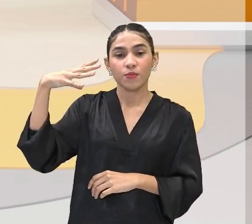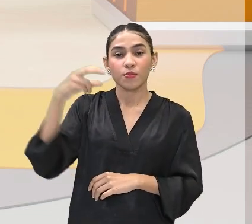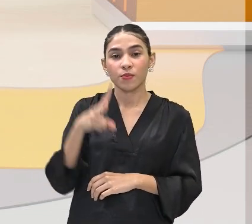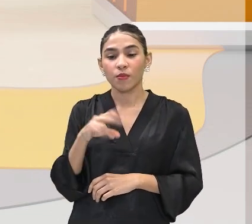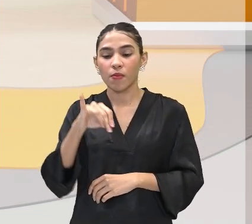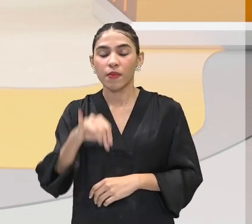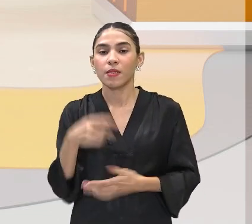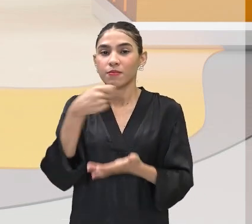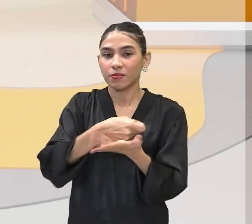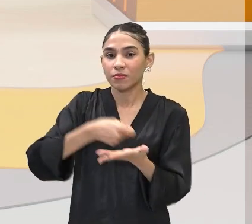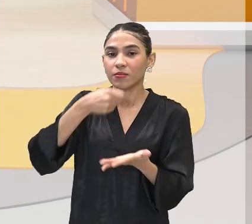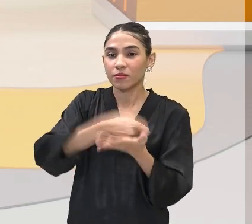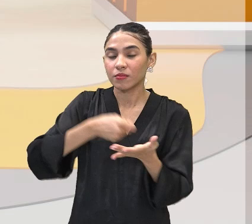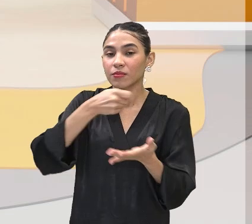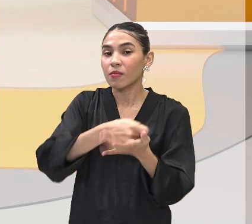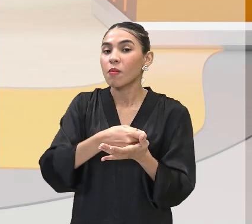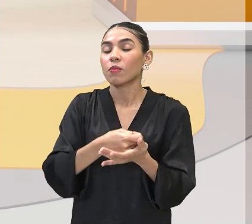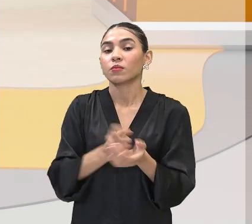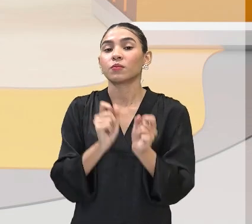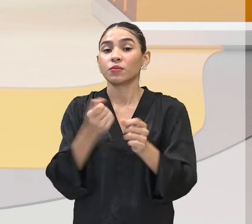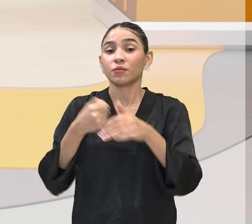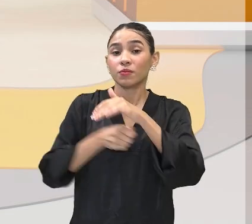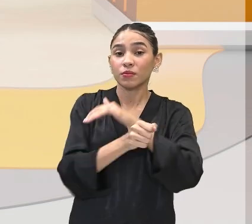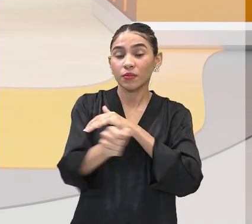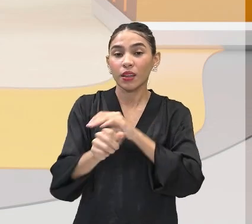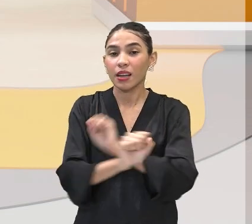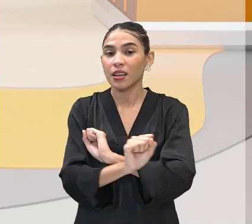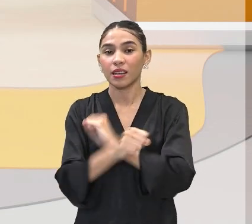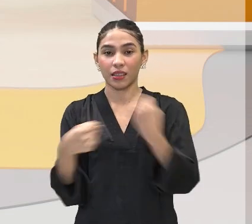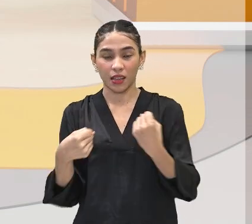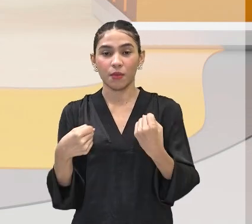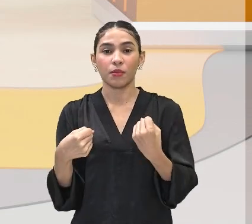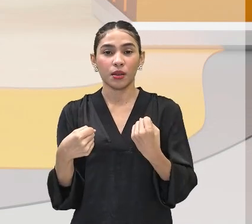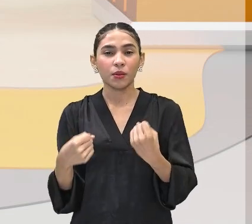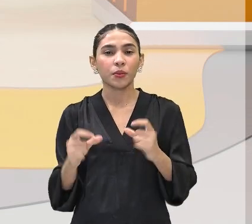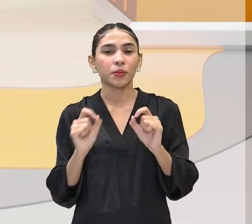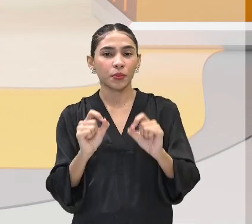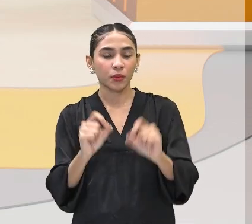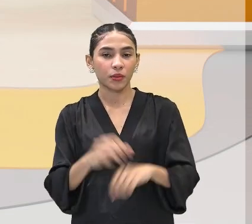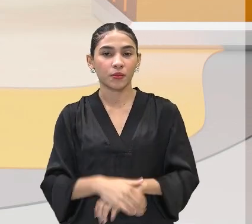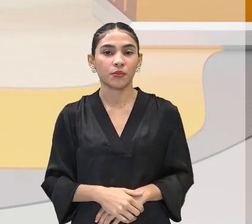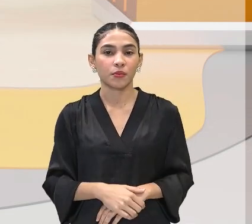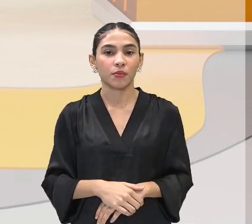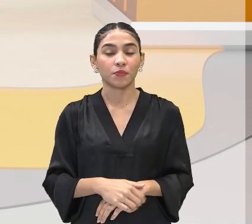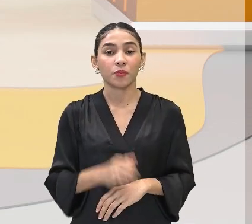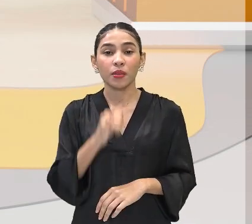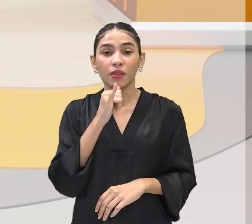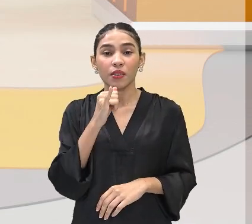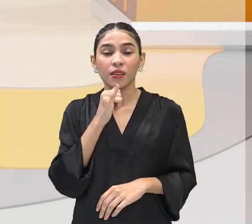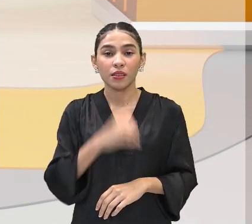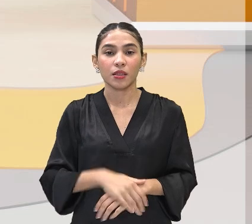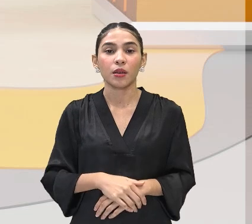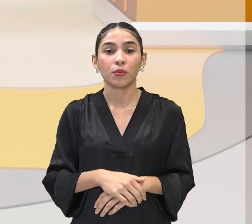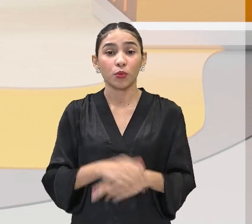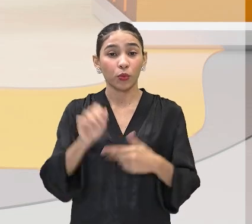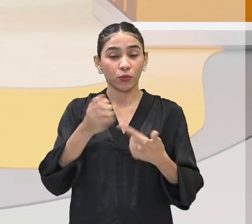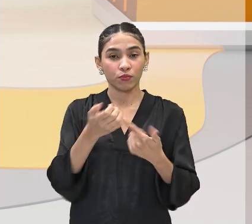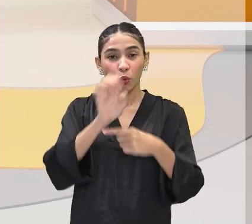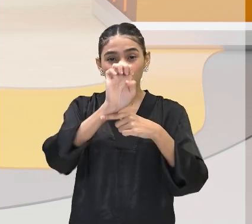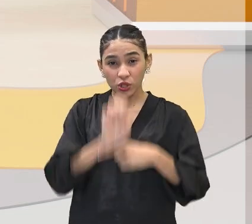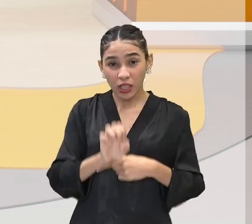vai pregar justamente a quebra com o quê? Com a intervenção do